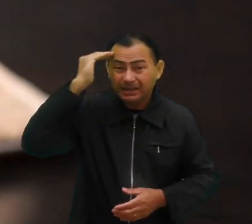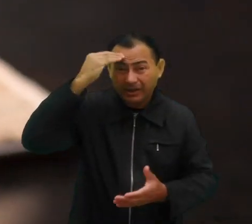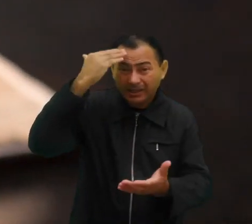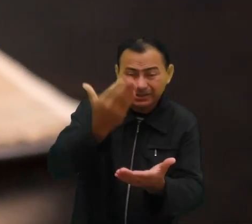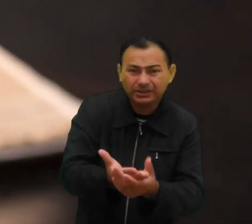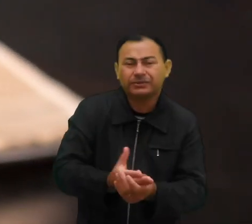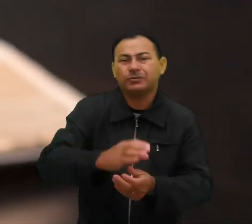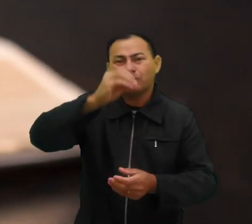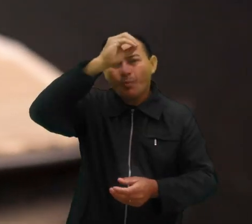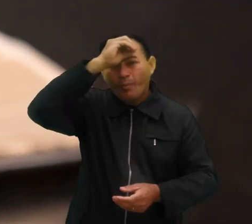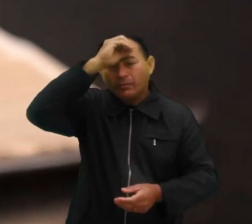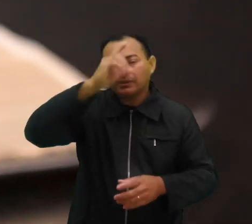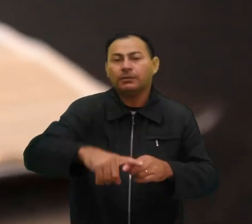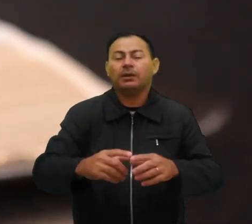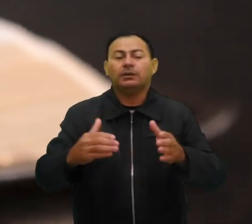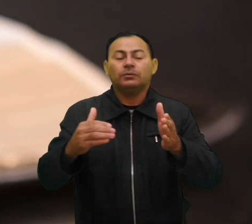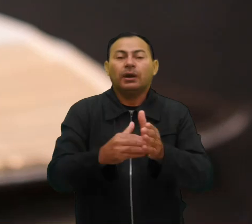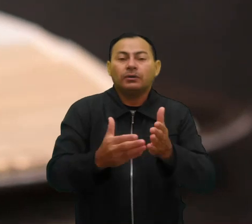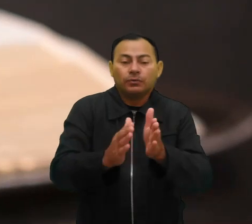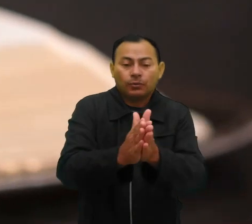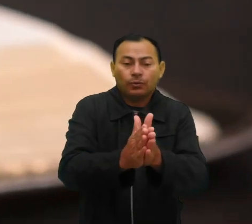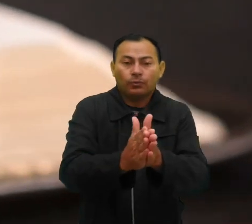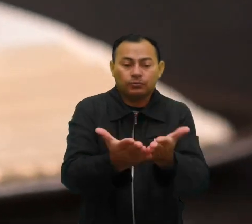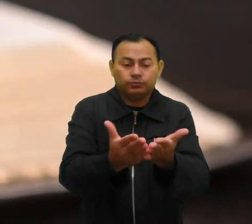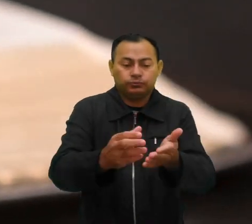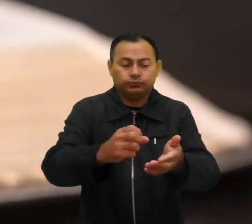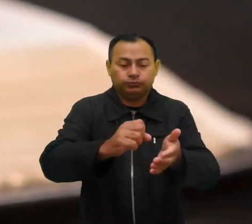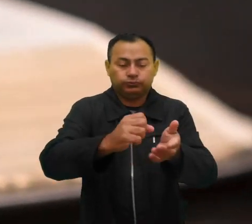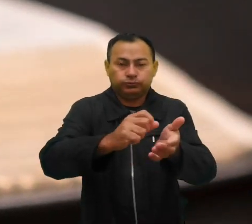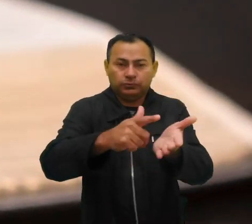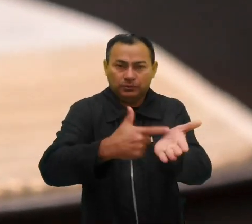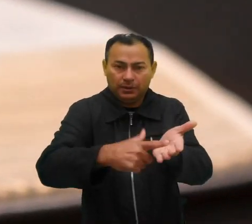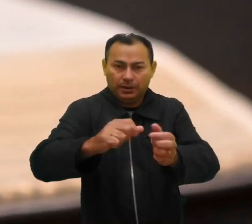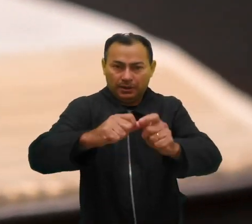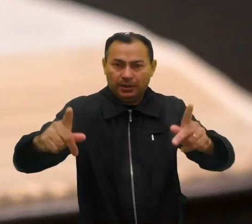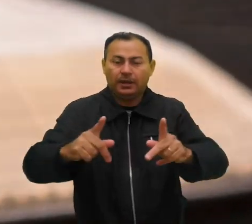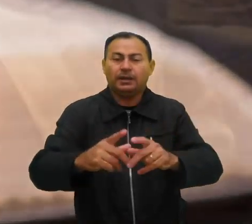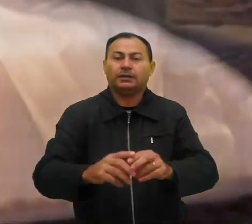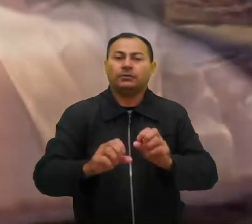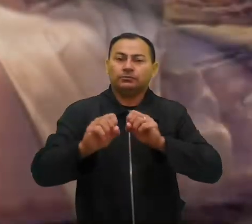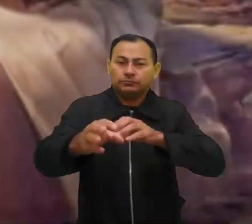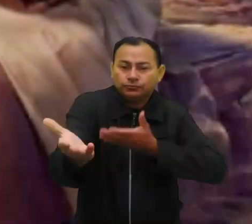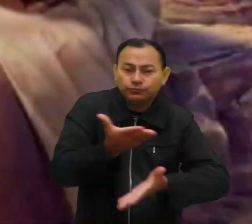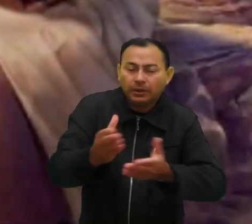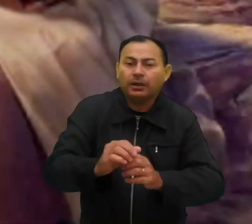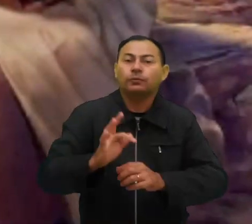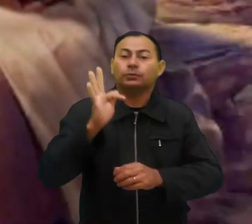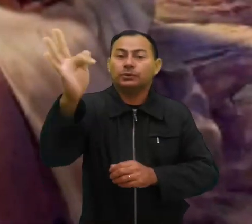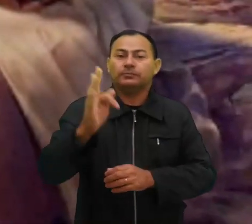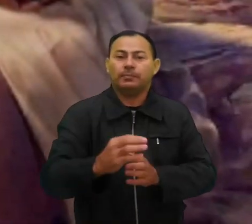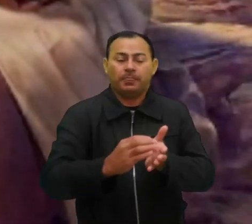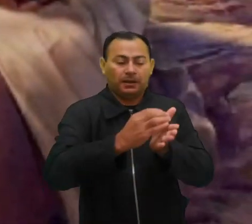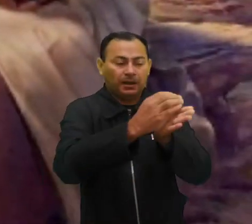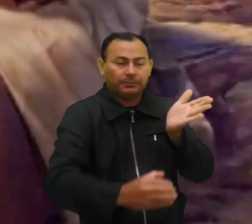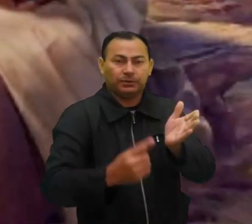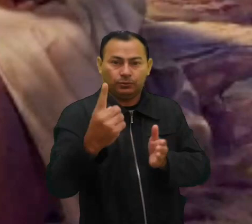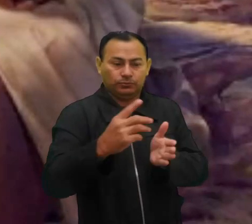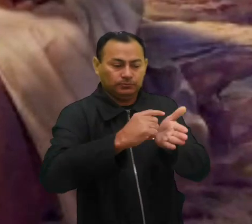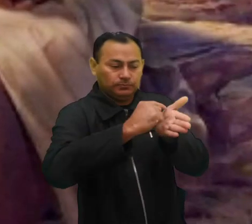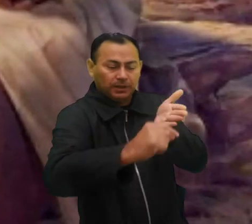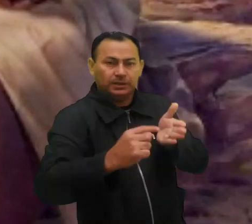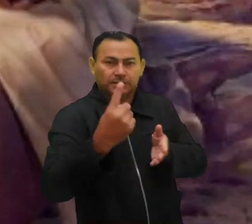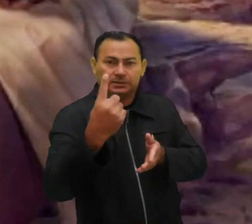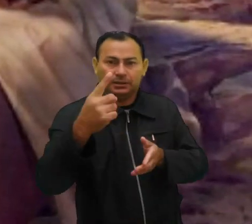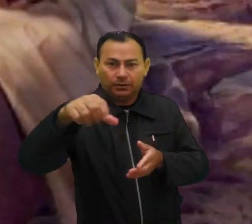única interpretação do Apocalipse que compartilharei com você será futurista. No capítulo 1, versículo 19, quando o